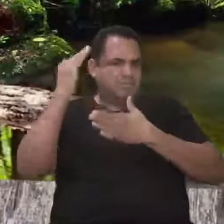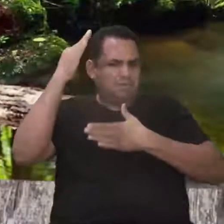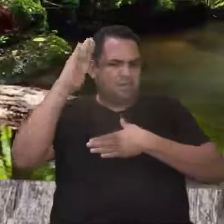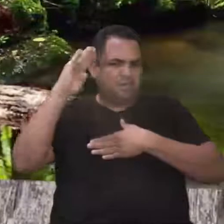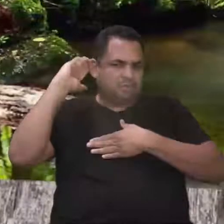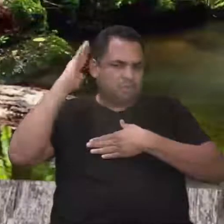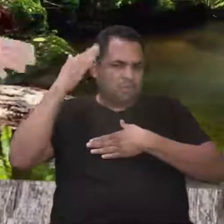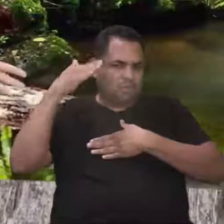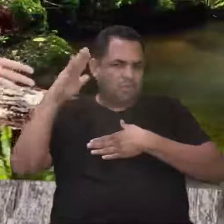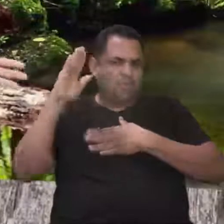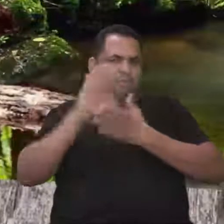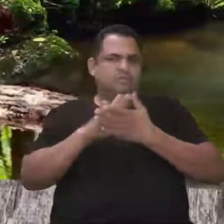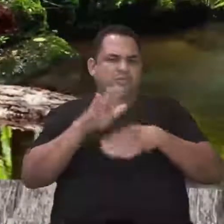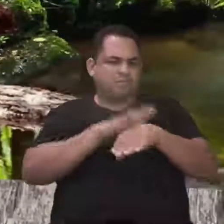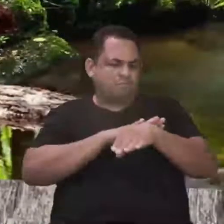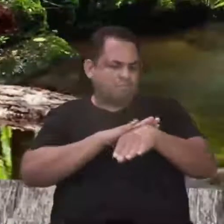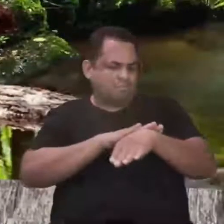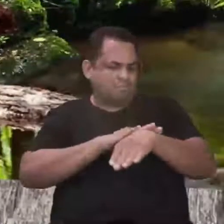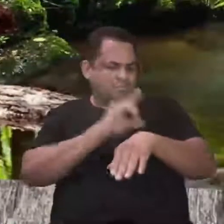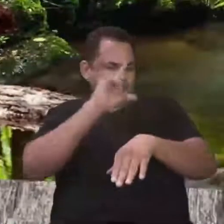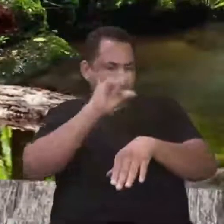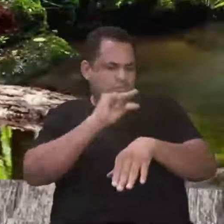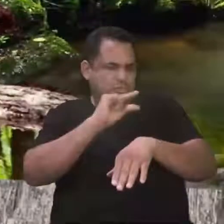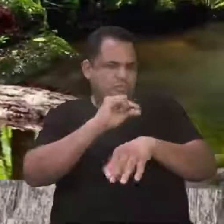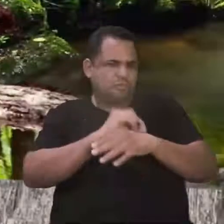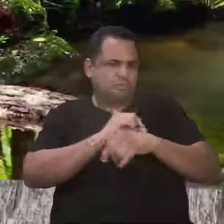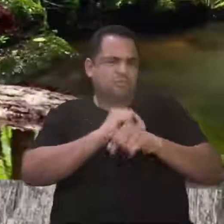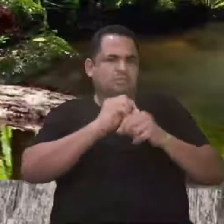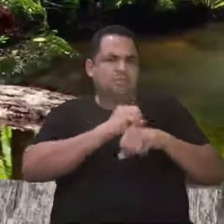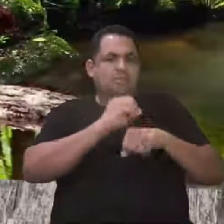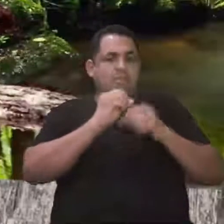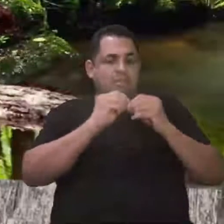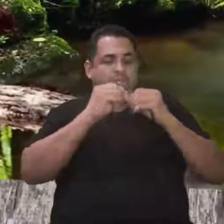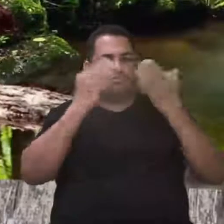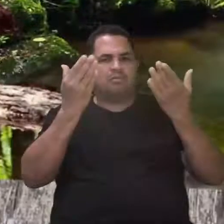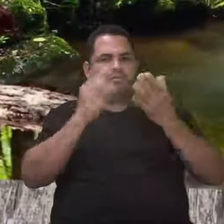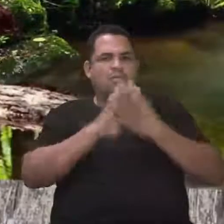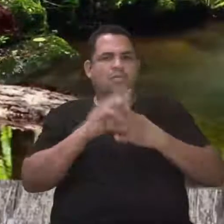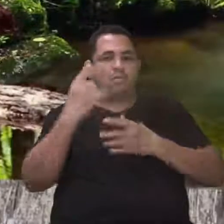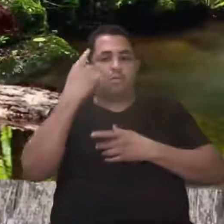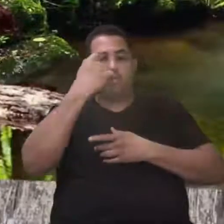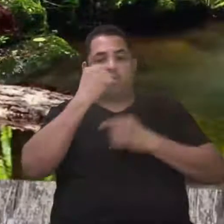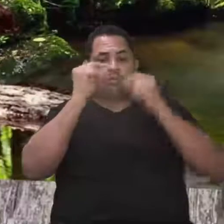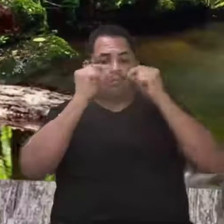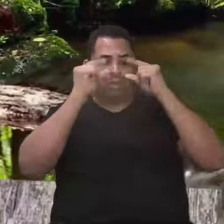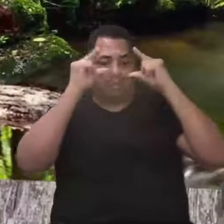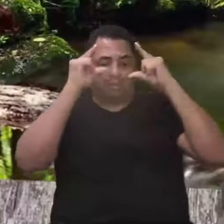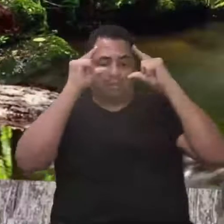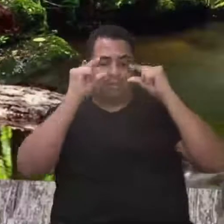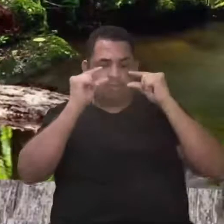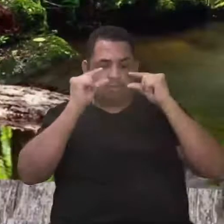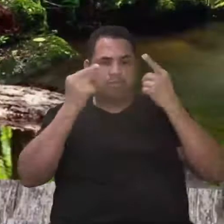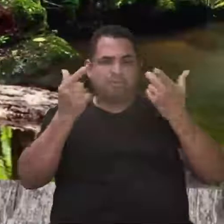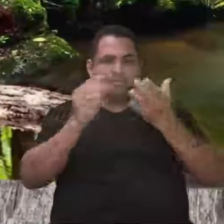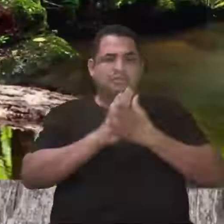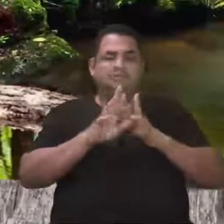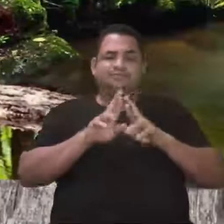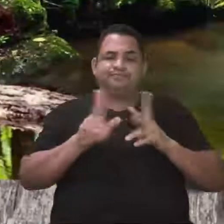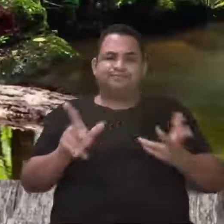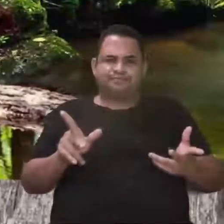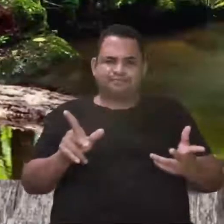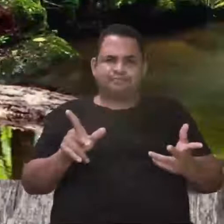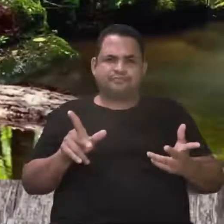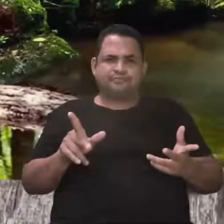ondulado. Uns de pele mais escura, um de pele mais clara, um de olho mais puxado, um de olho maior. Tá? São